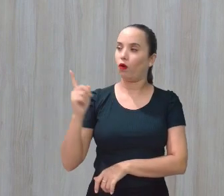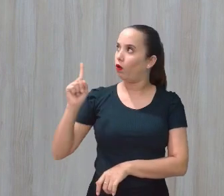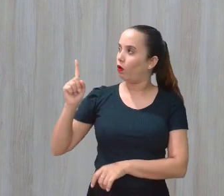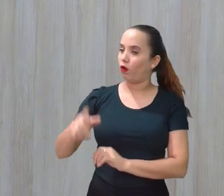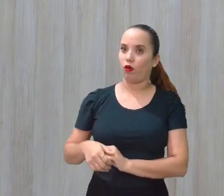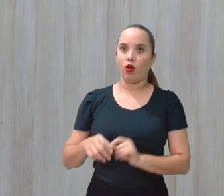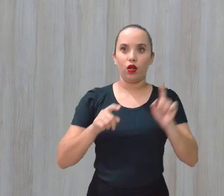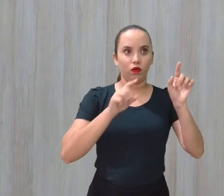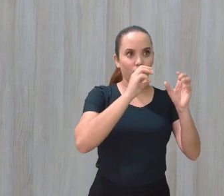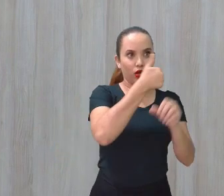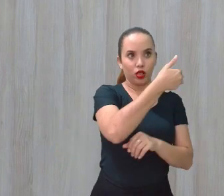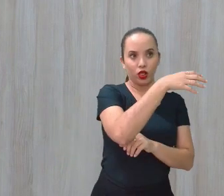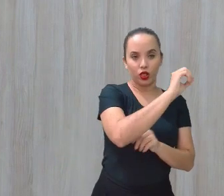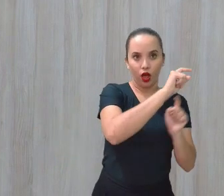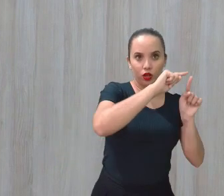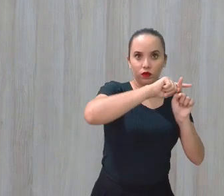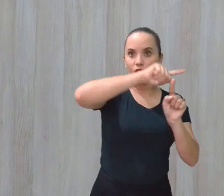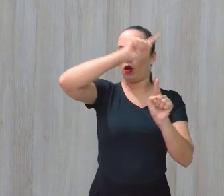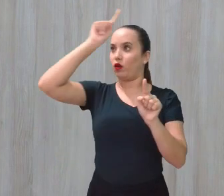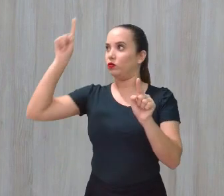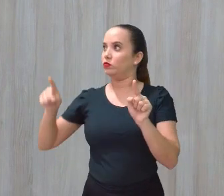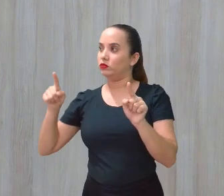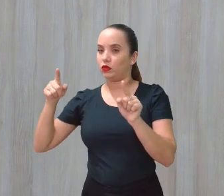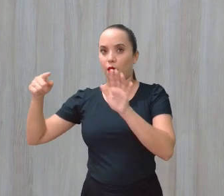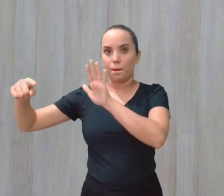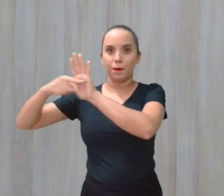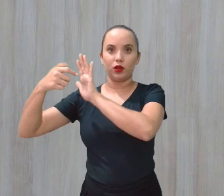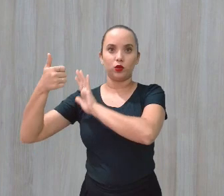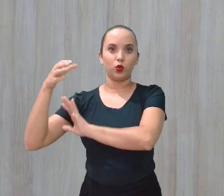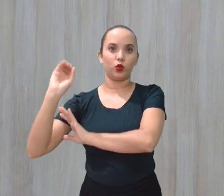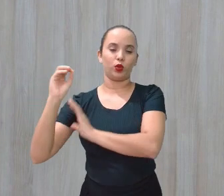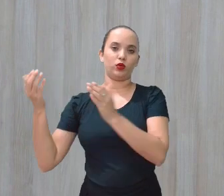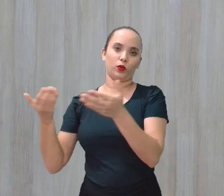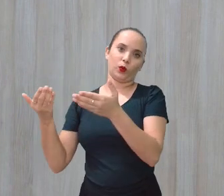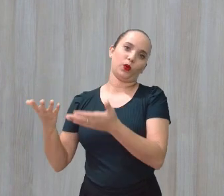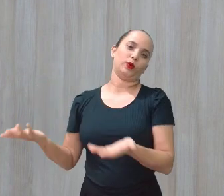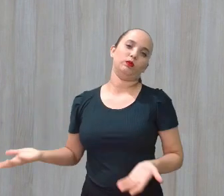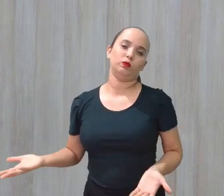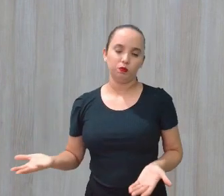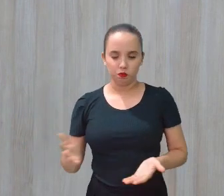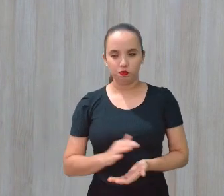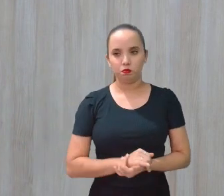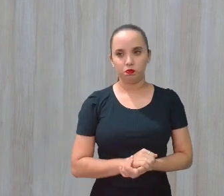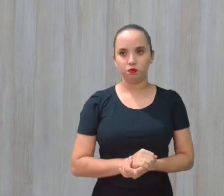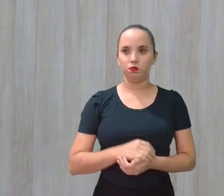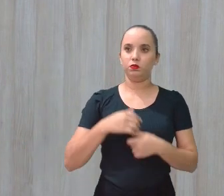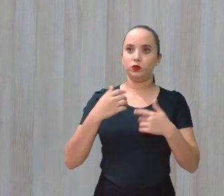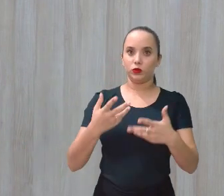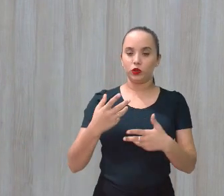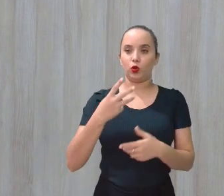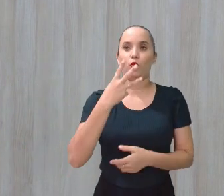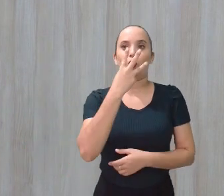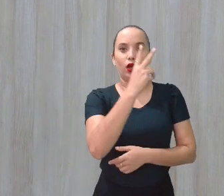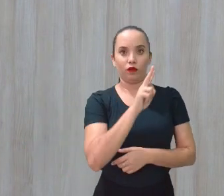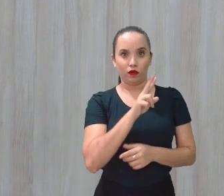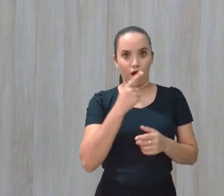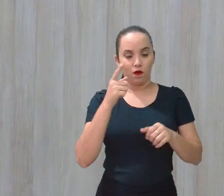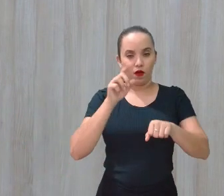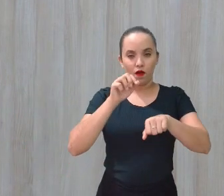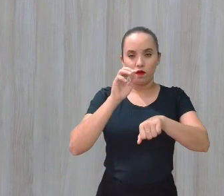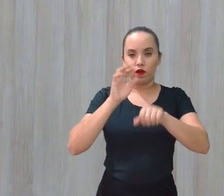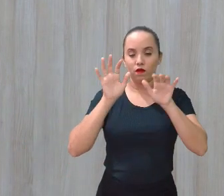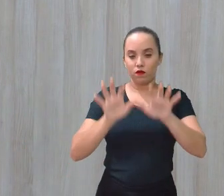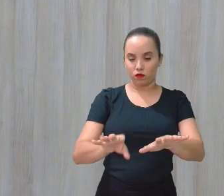vai passar menos 10. Então, eu vou ficar do lado esquerdo da equação w mais w, do